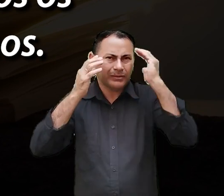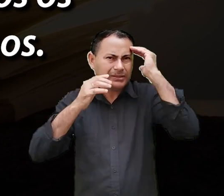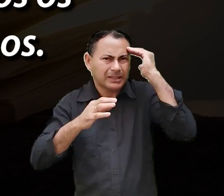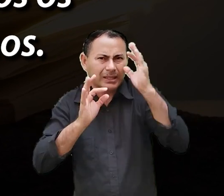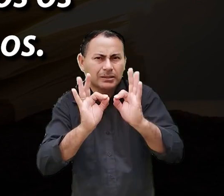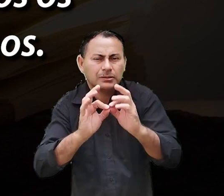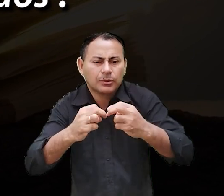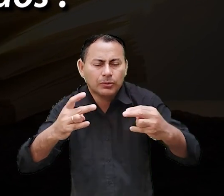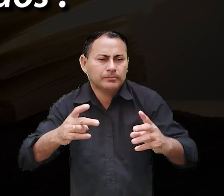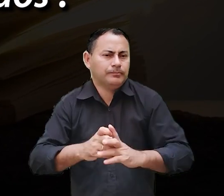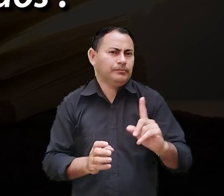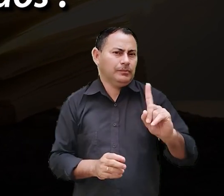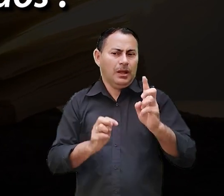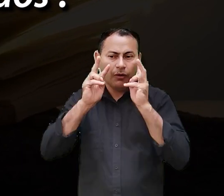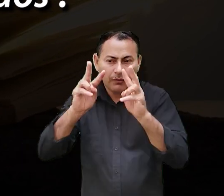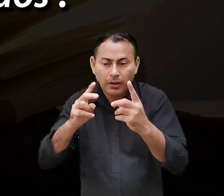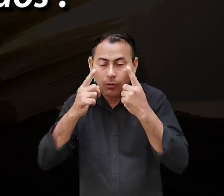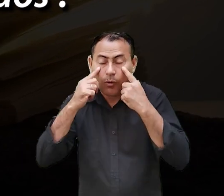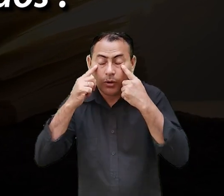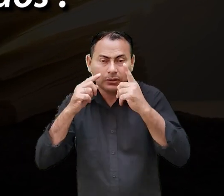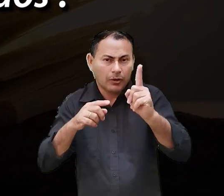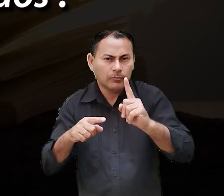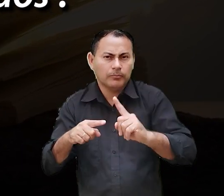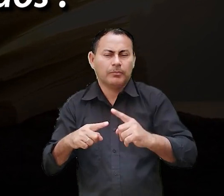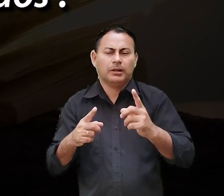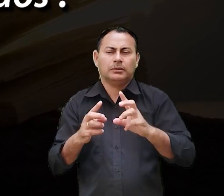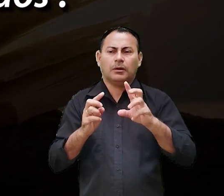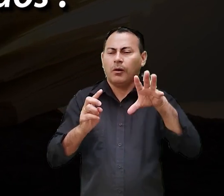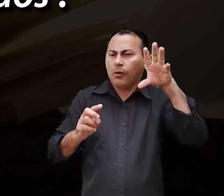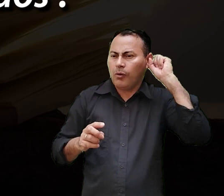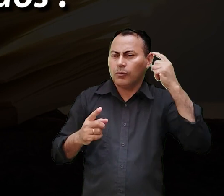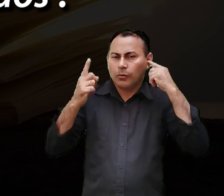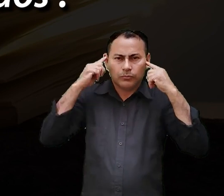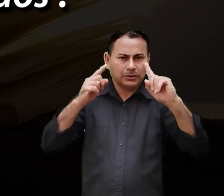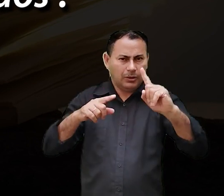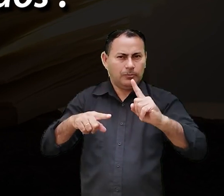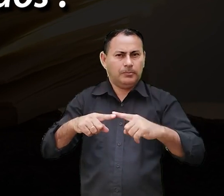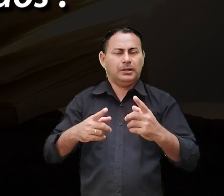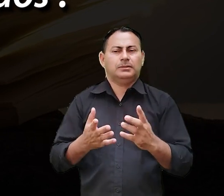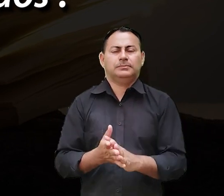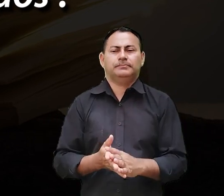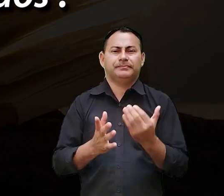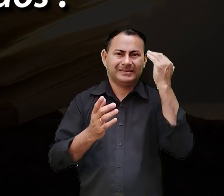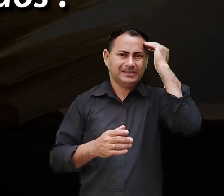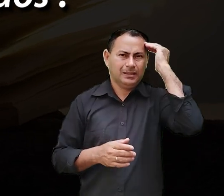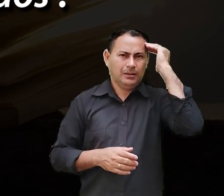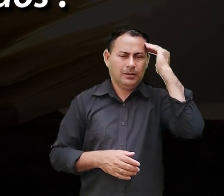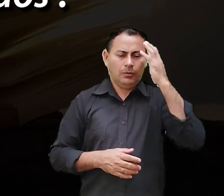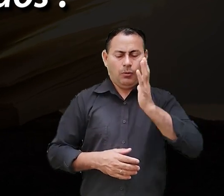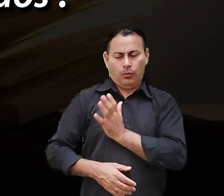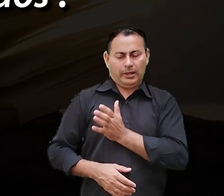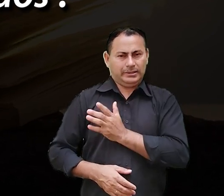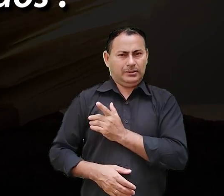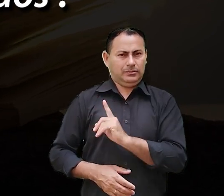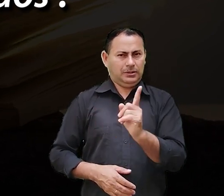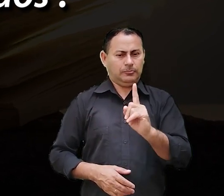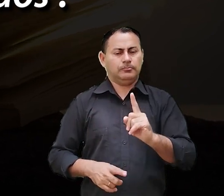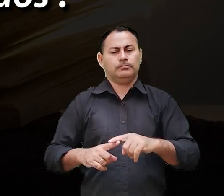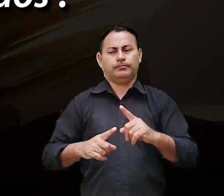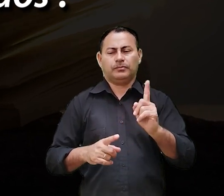os seus olhos que eles não vejam com os olhos não Ouçam com os ouvidos e não entendam com o